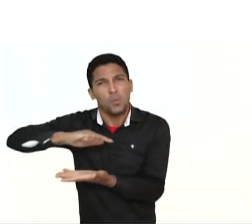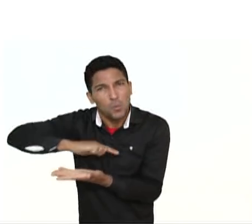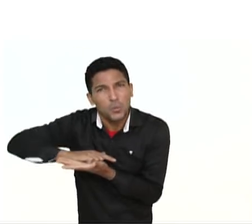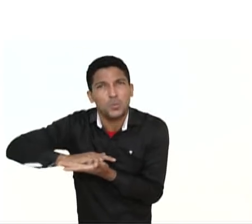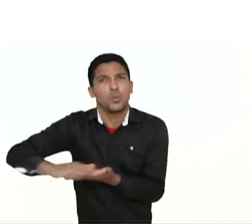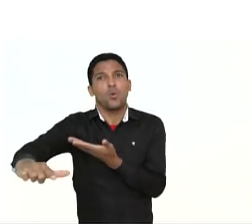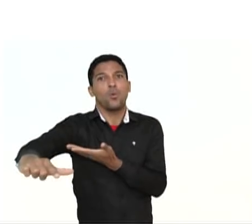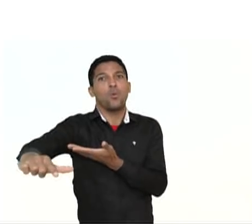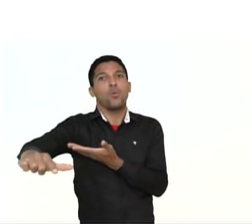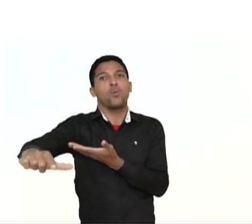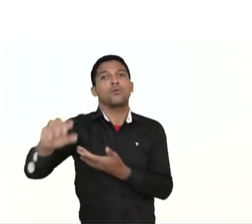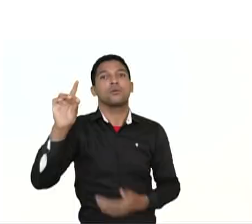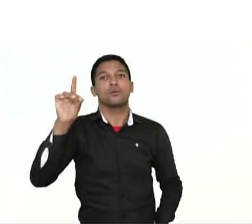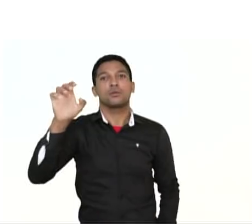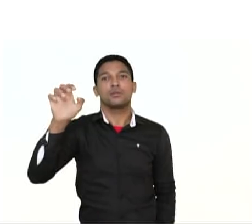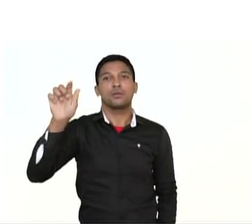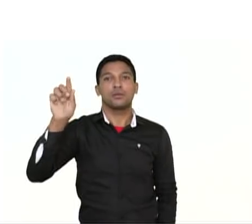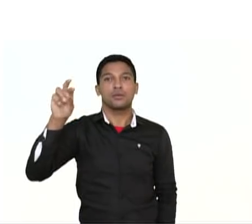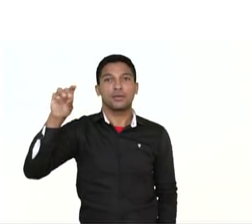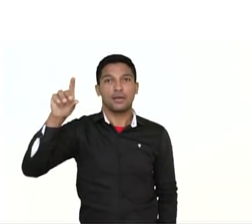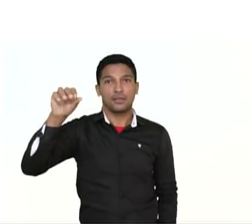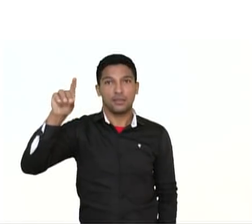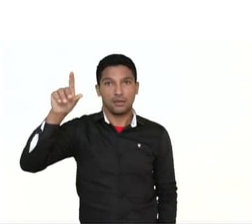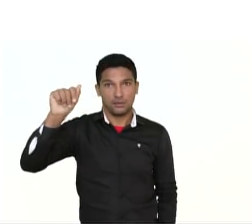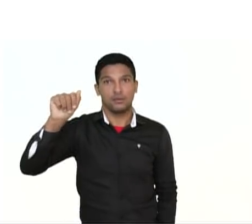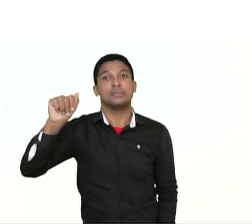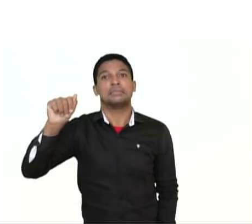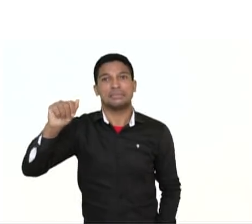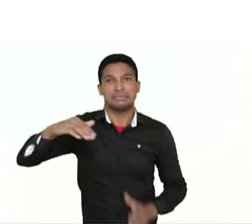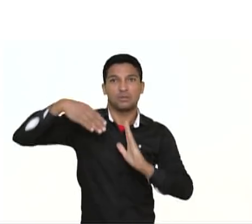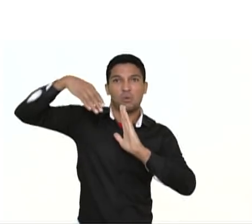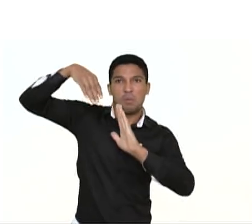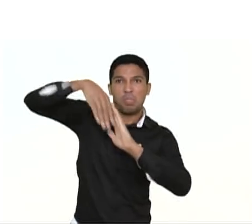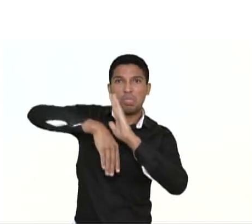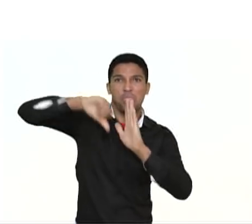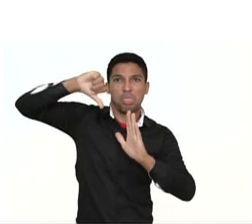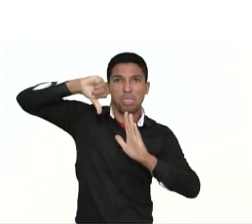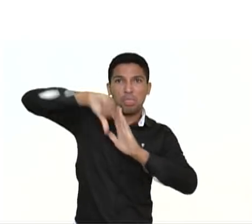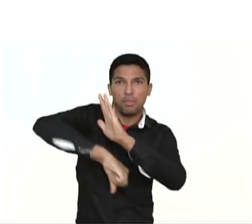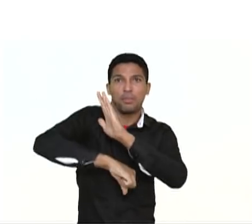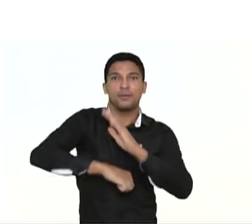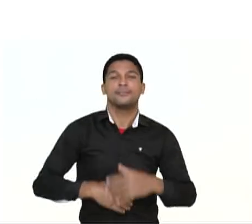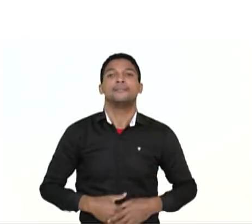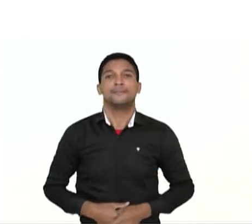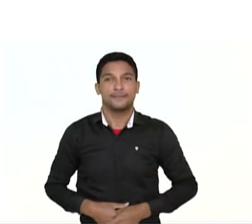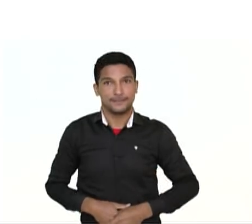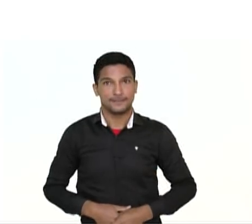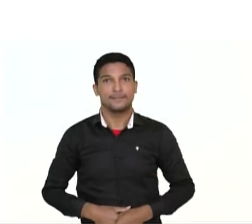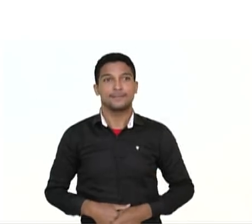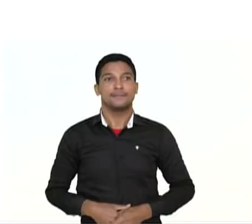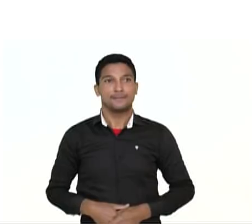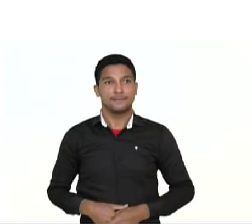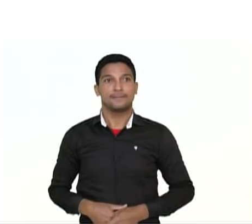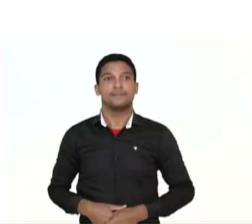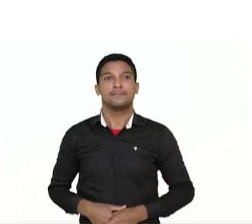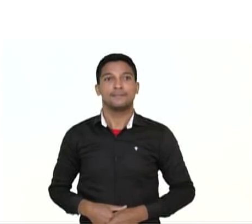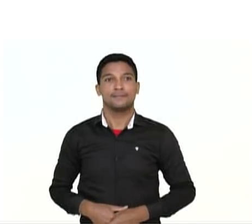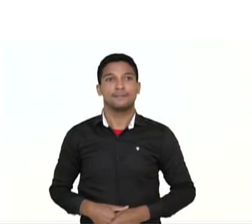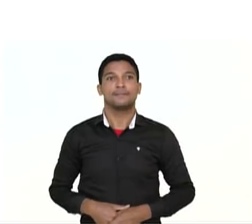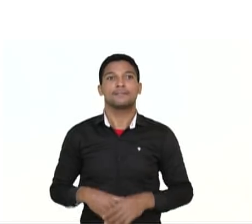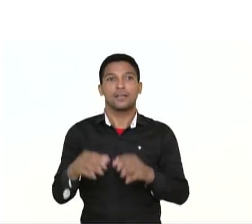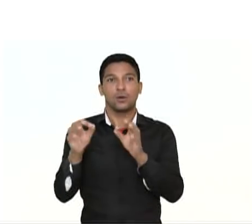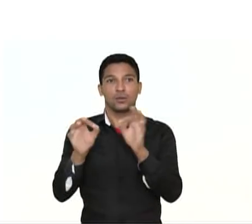Anne Alencar, diretora de ciência do Instituto de Pesquisa Ambiental da Amazônia, IPAM. uma organização